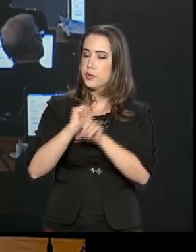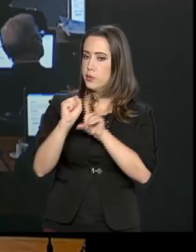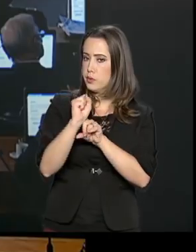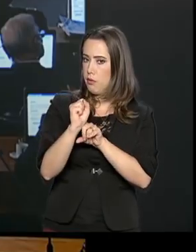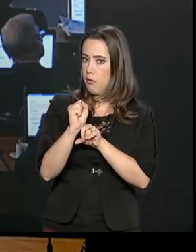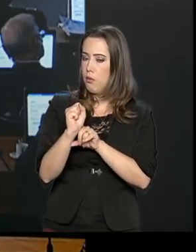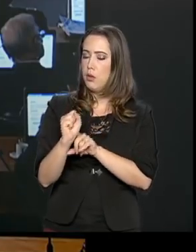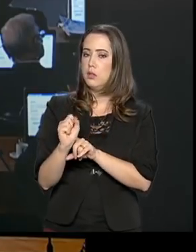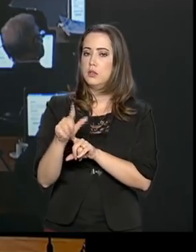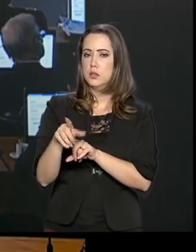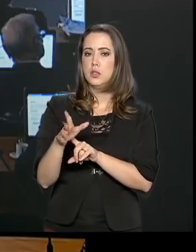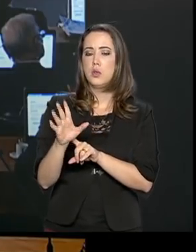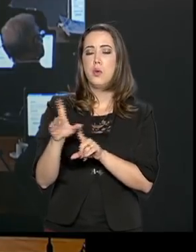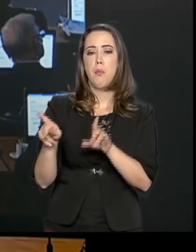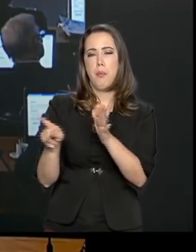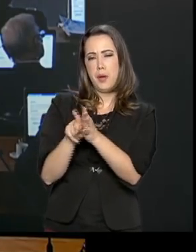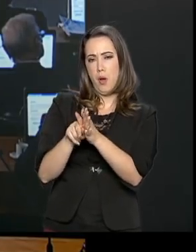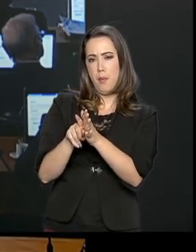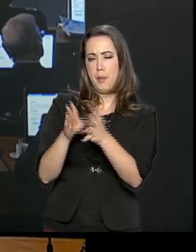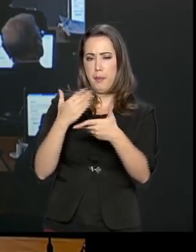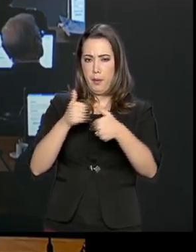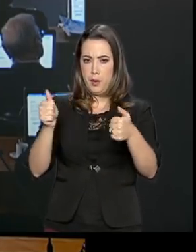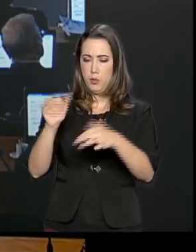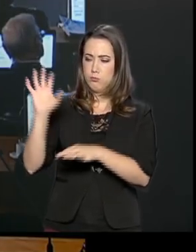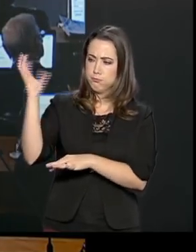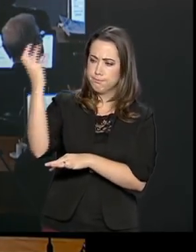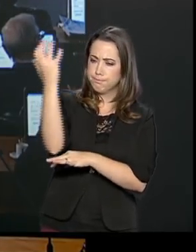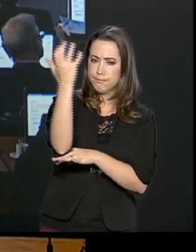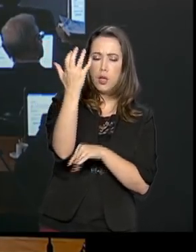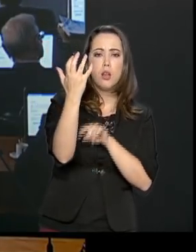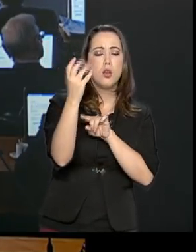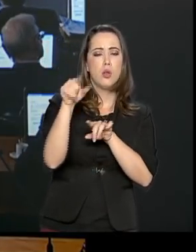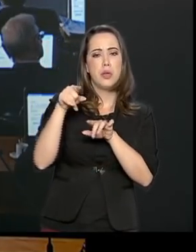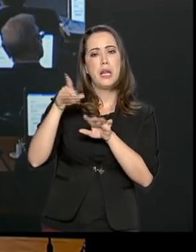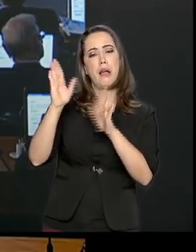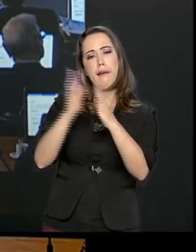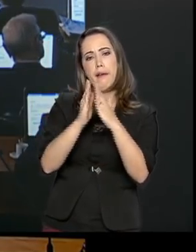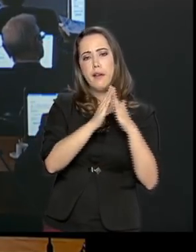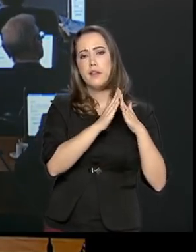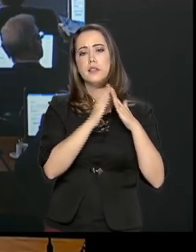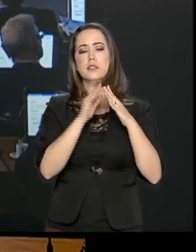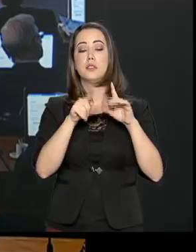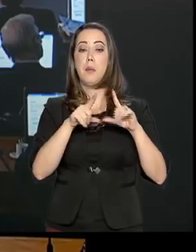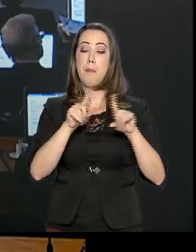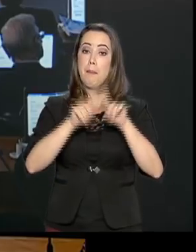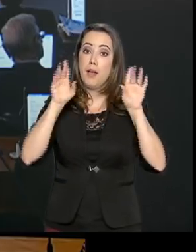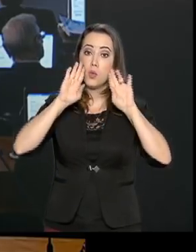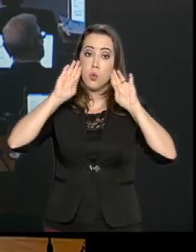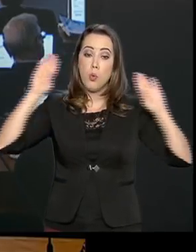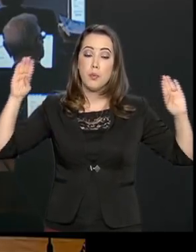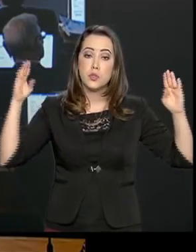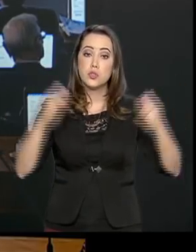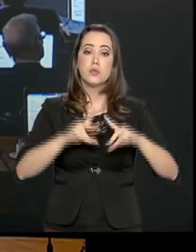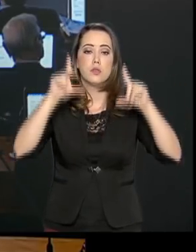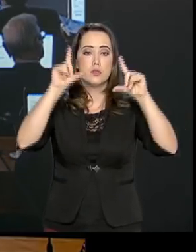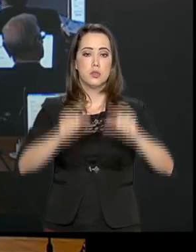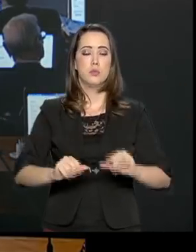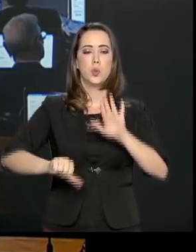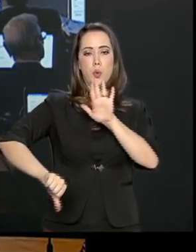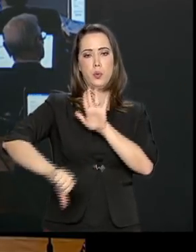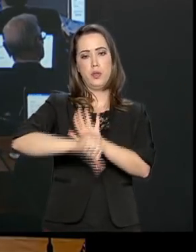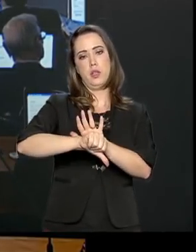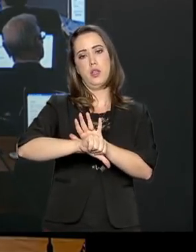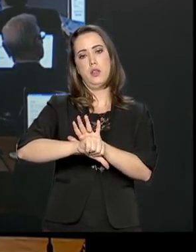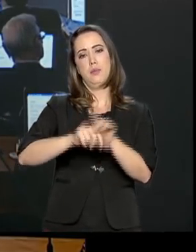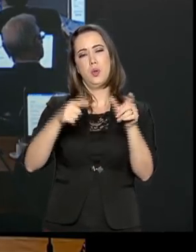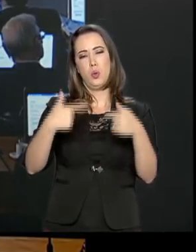e urbanística, mas também orientada especificamente para a redução da criminalidade nesses municípios afetados